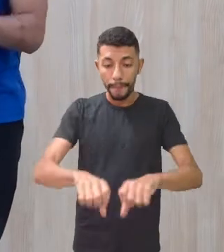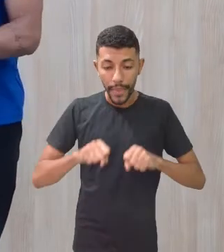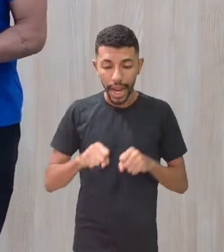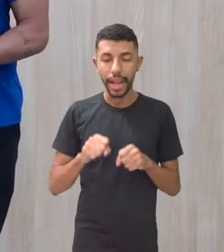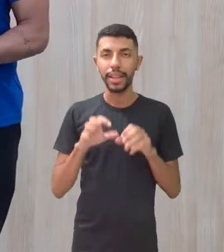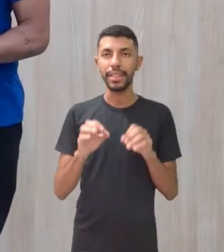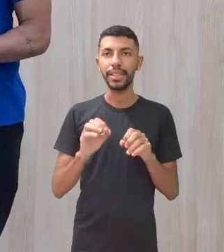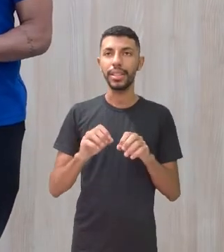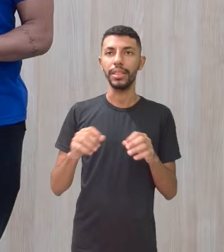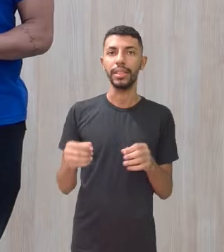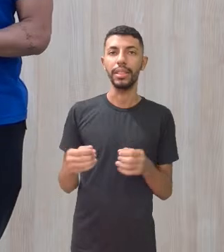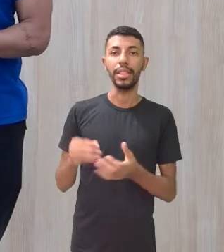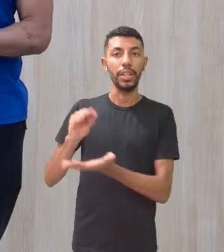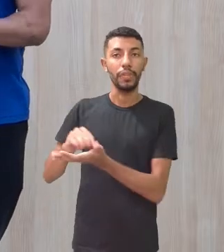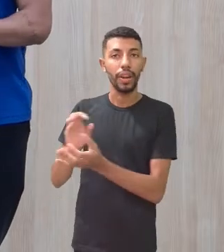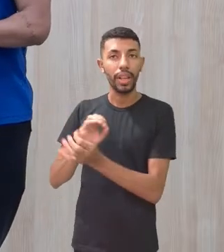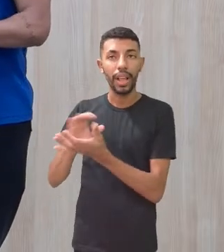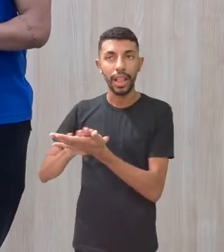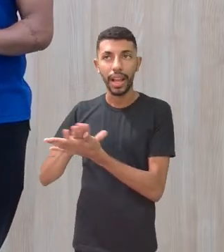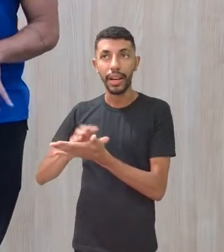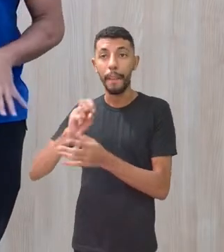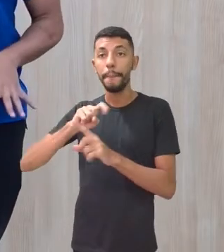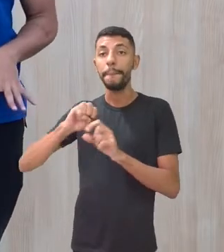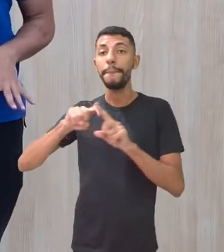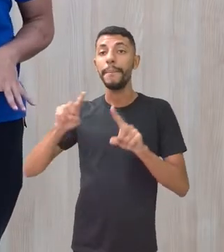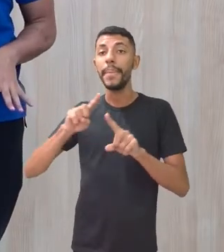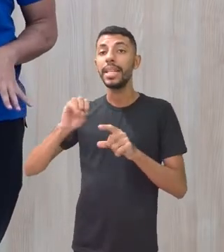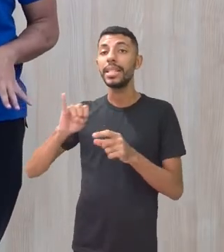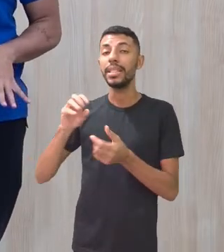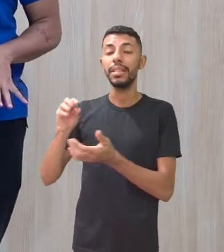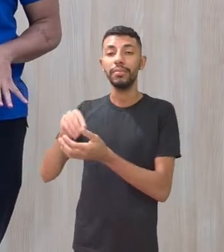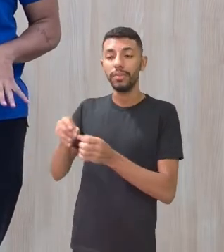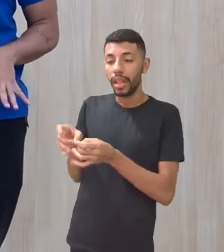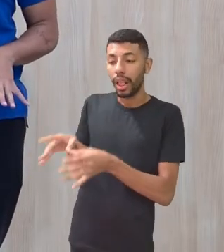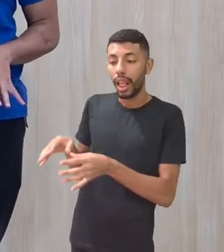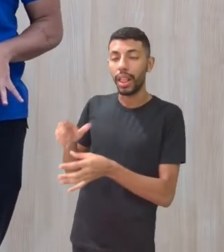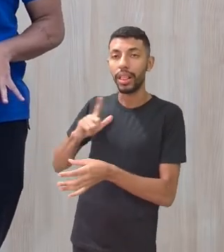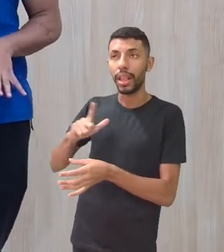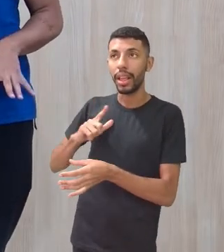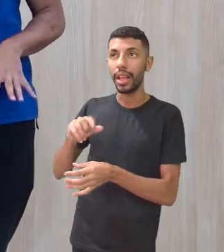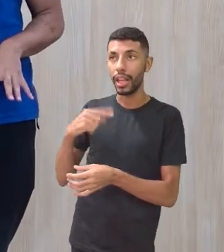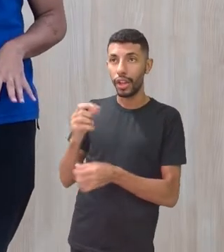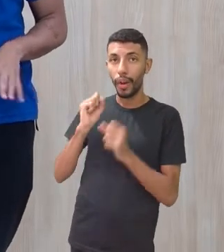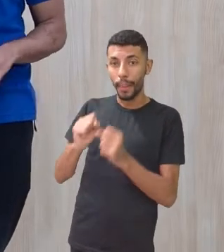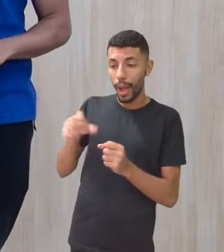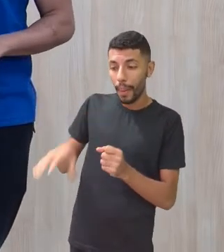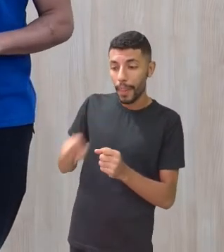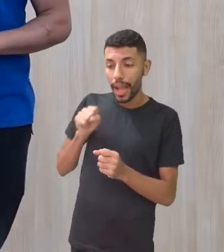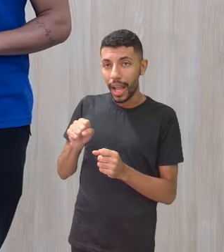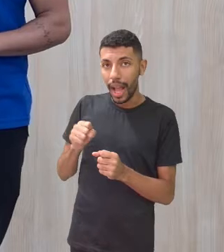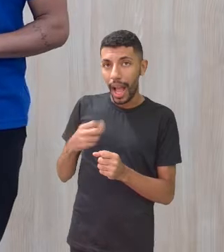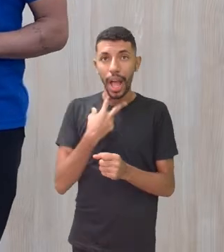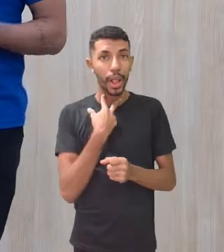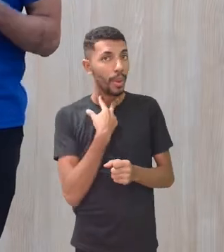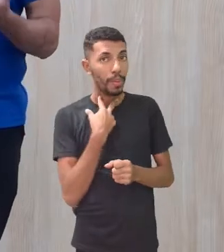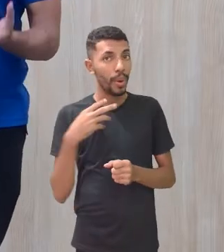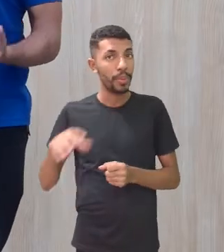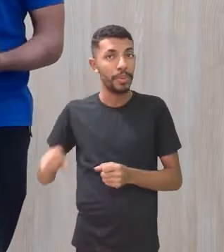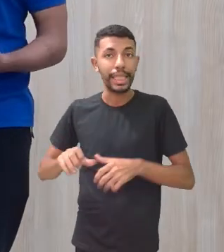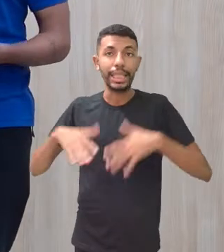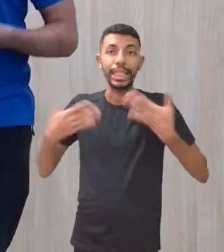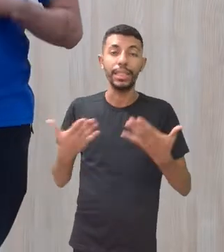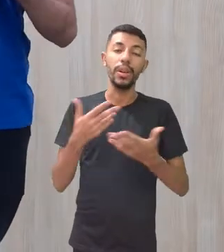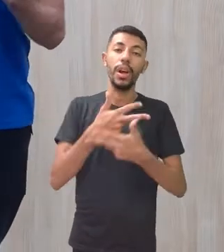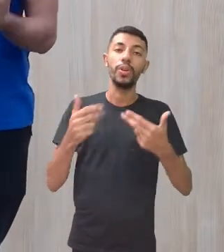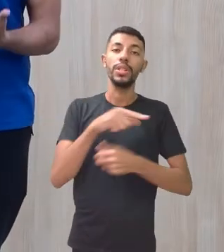Mas quando sobra pedra, né? Se tiver menos gente, vai sobrar pedra. E aí? Será que a gente pode pegar? Será que não pode pegar? Isso é uma coisa